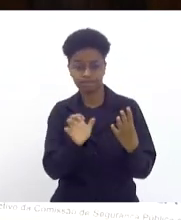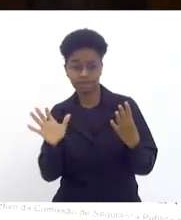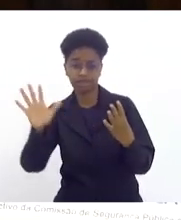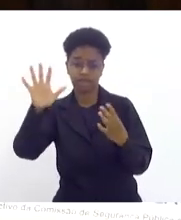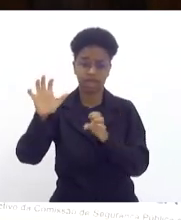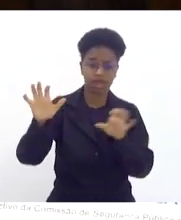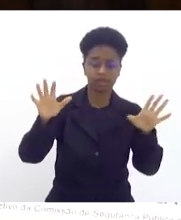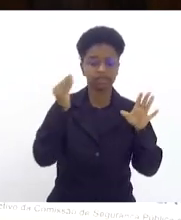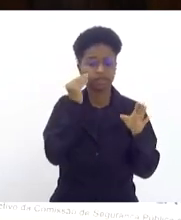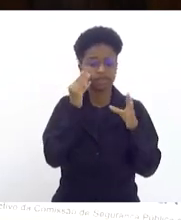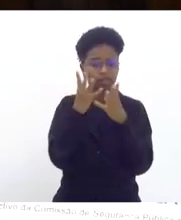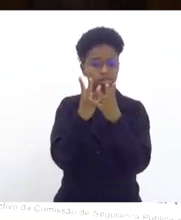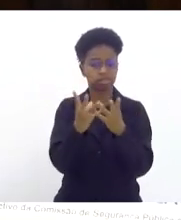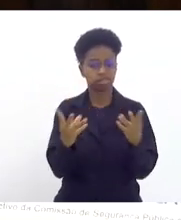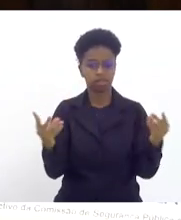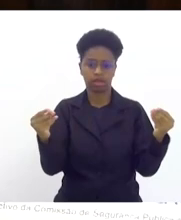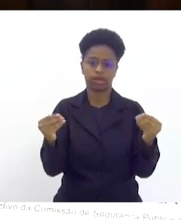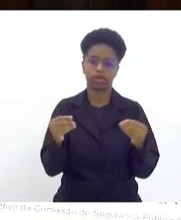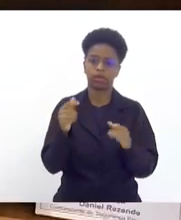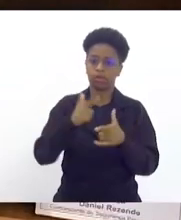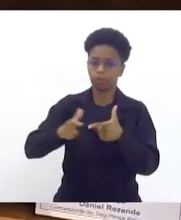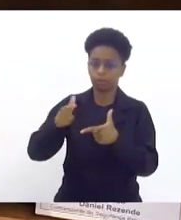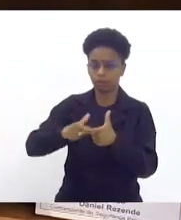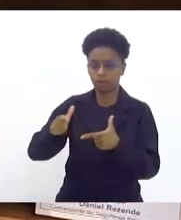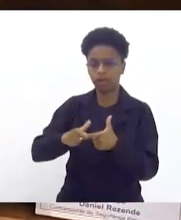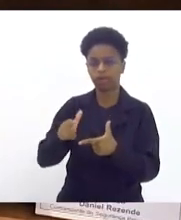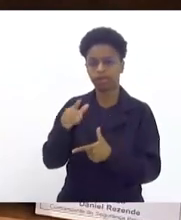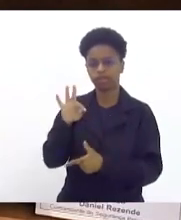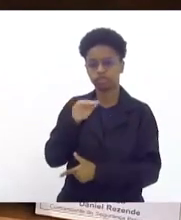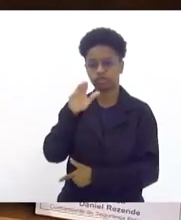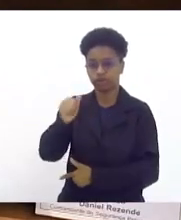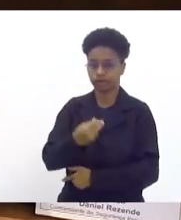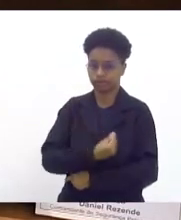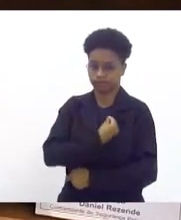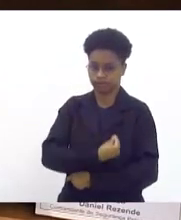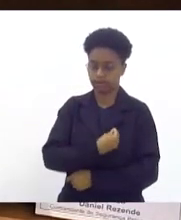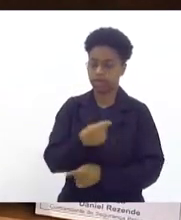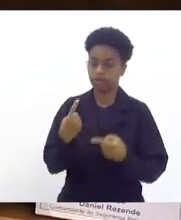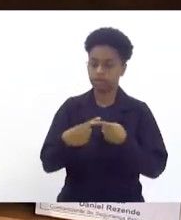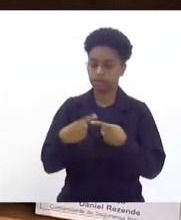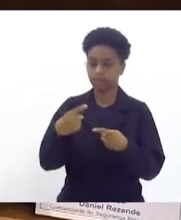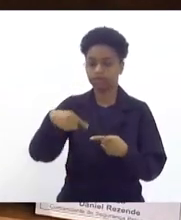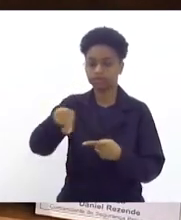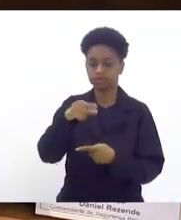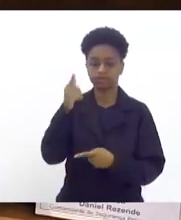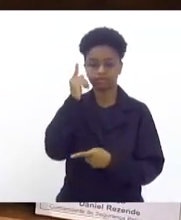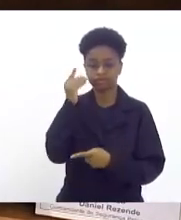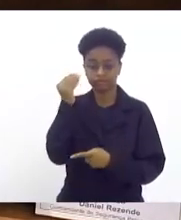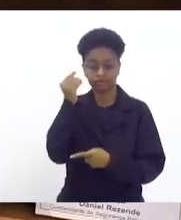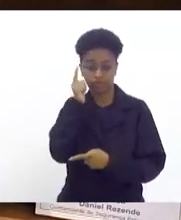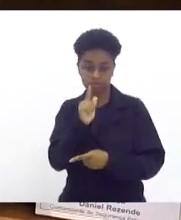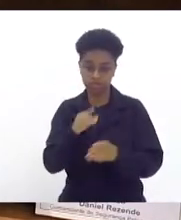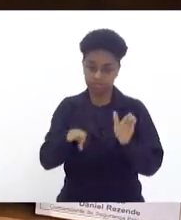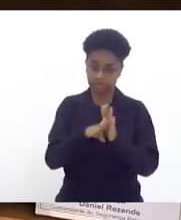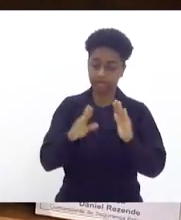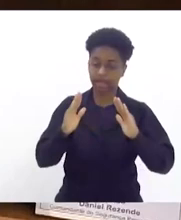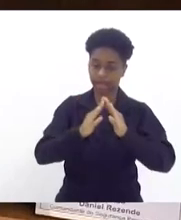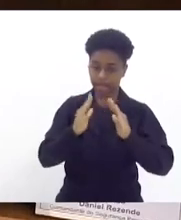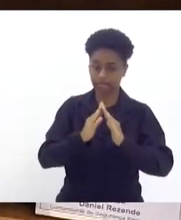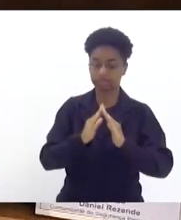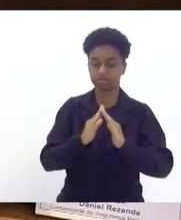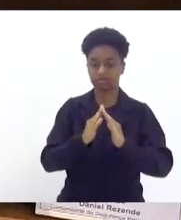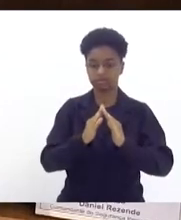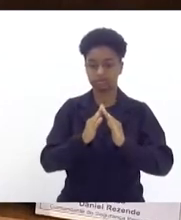para tentar diminuir esse drama que a Tijuca vive que é você poder chegar em casa com a sua família e não ser abordado